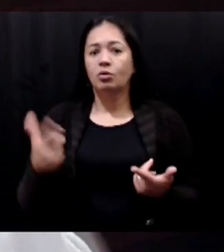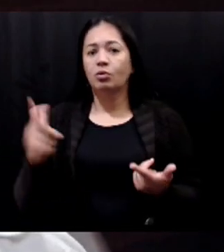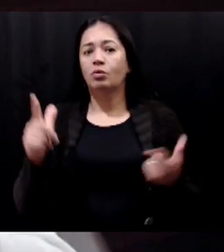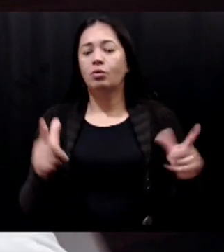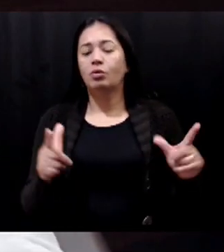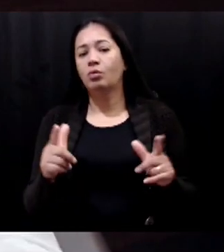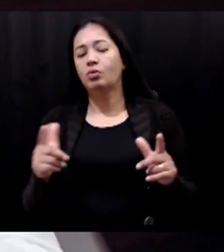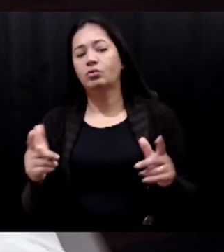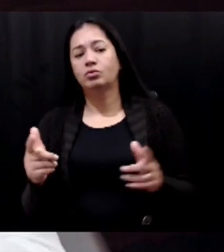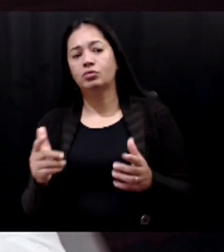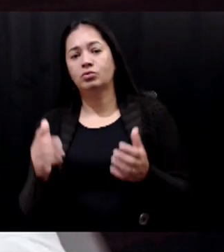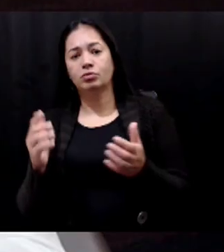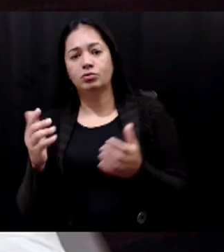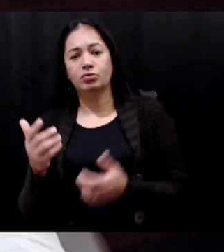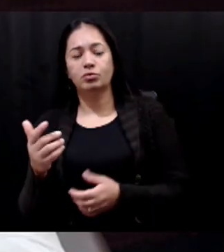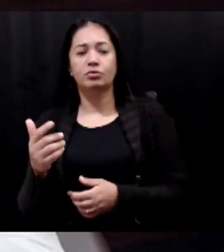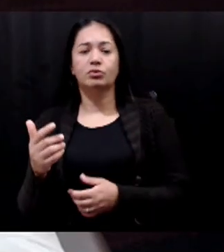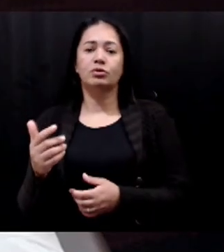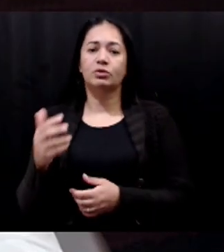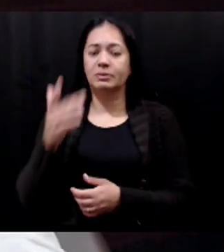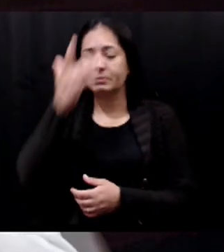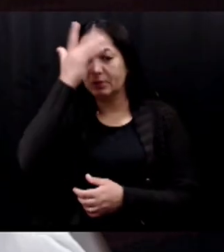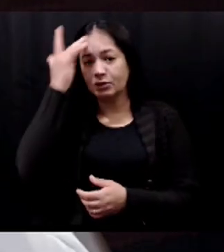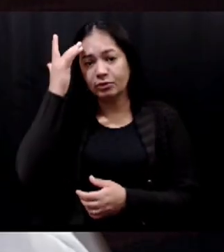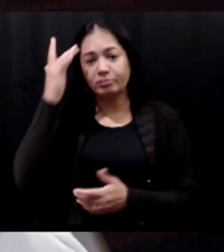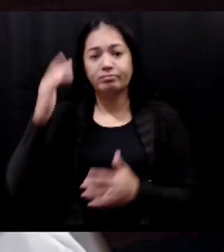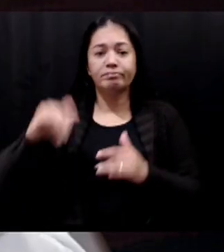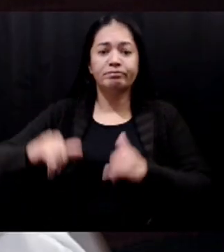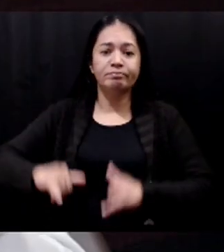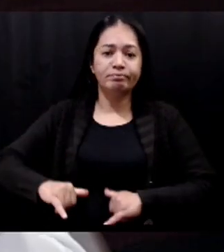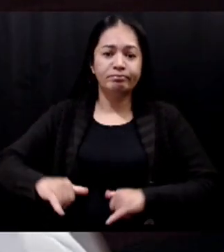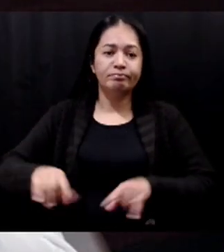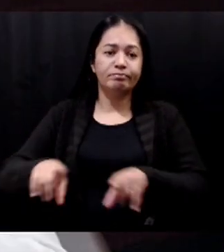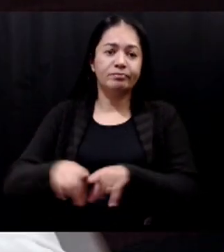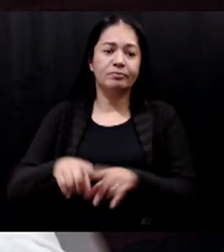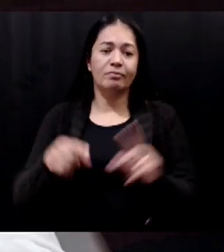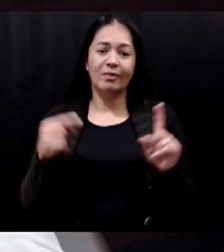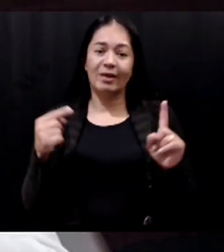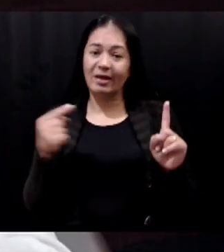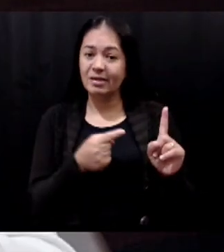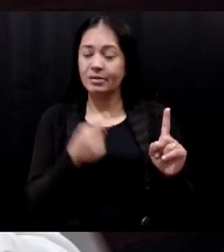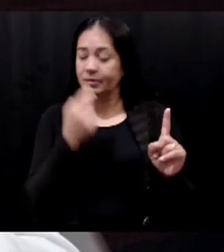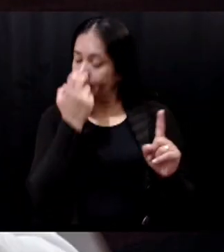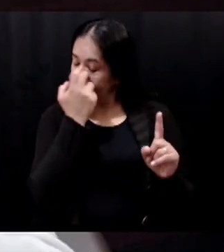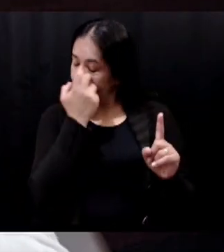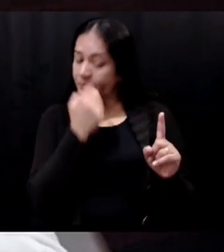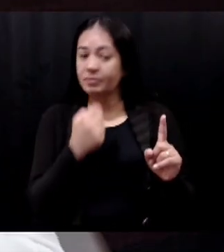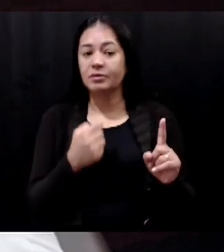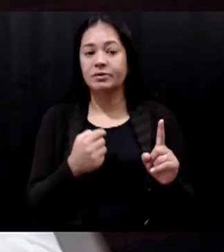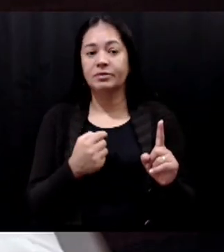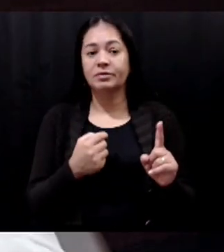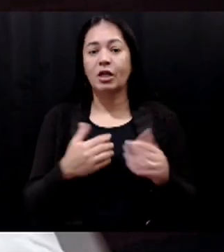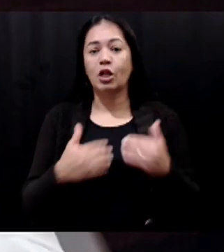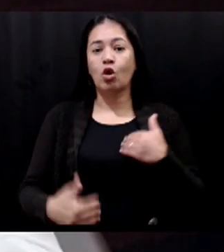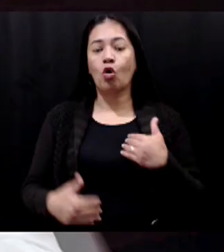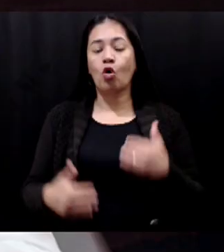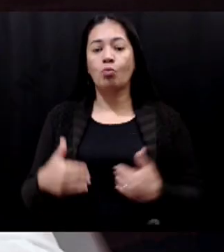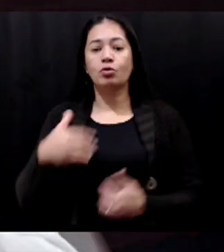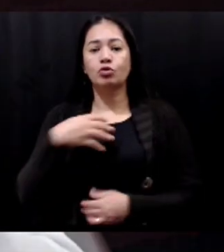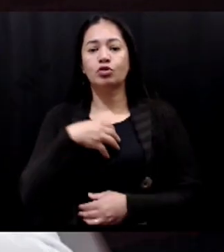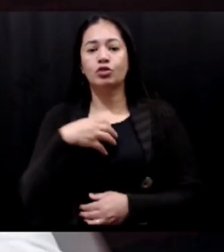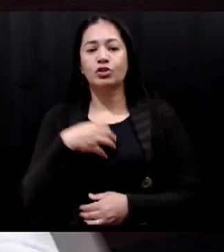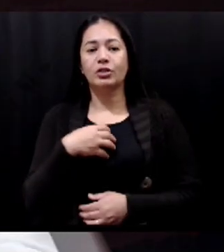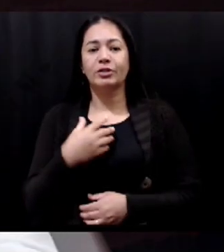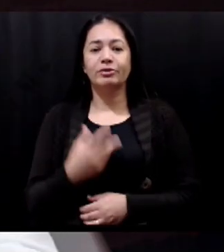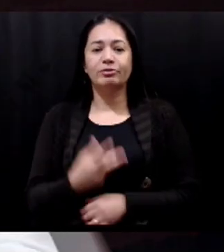sofreu traição, né, e aí ela colocou no corpo uma forma de compensar essa dor emocional,